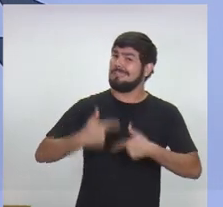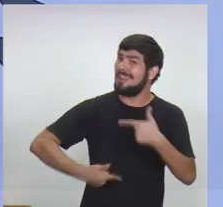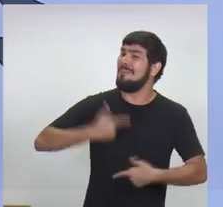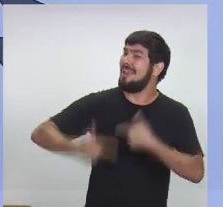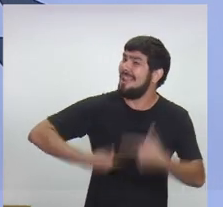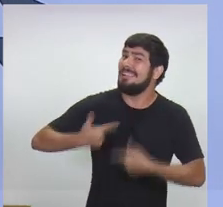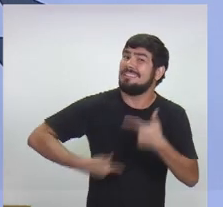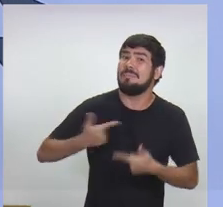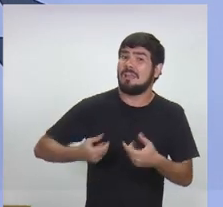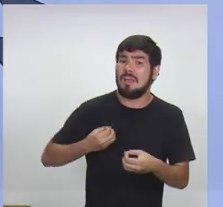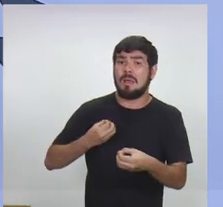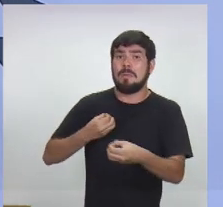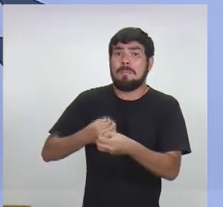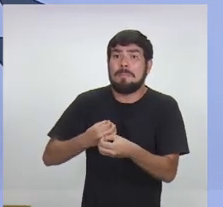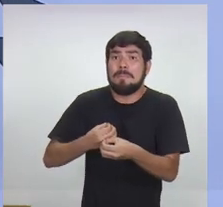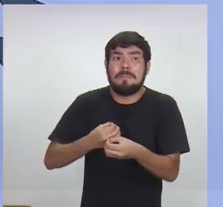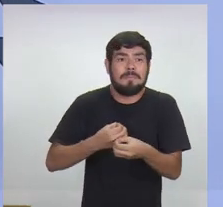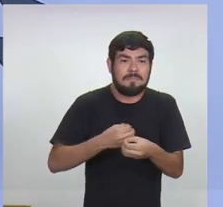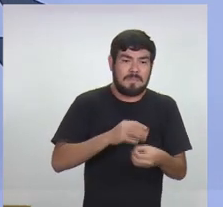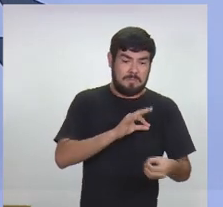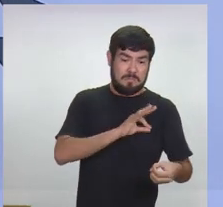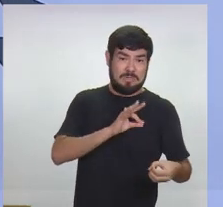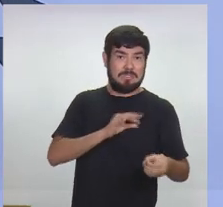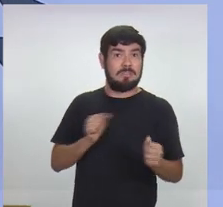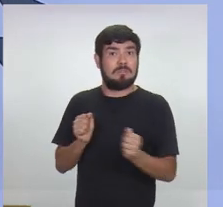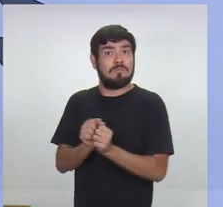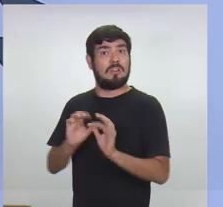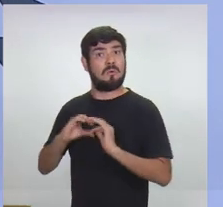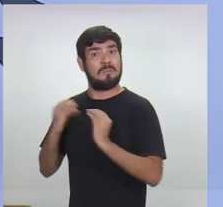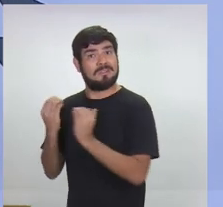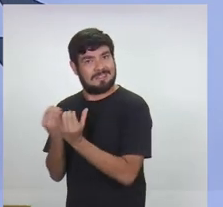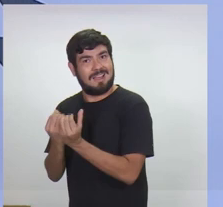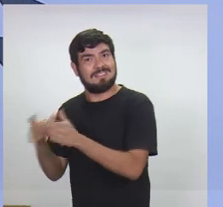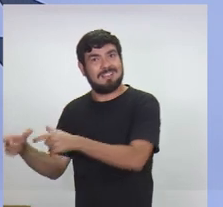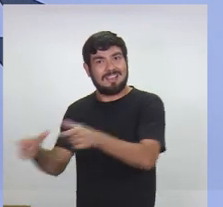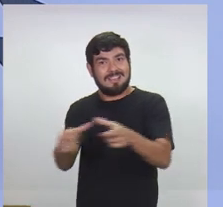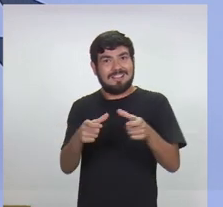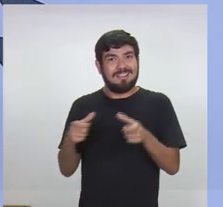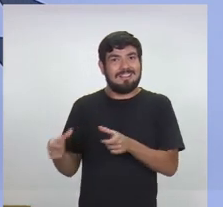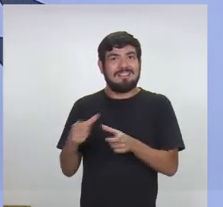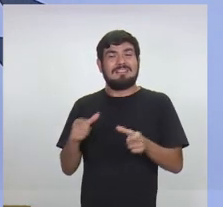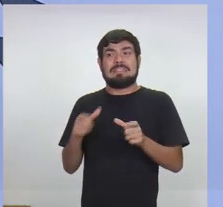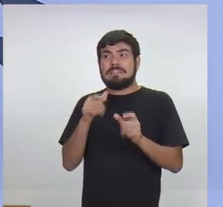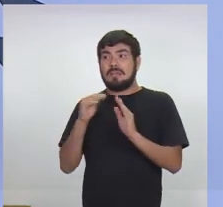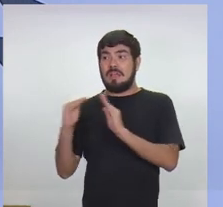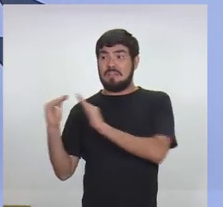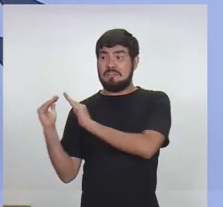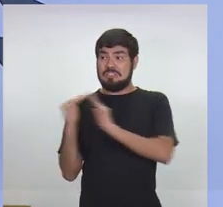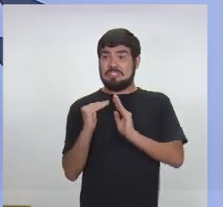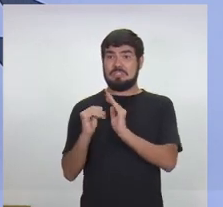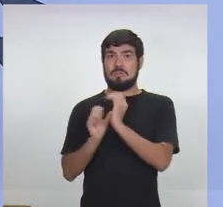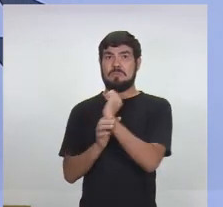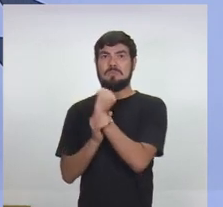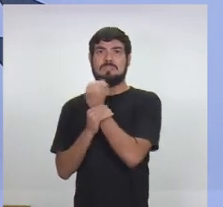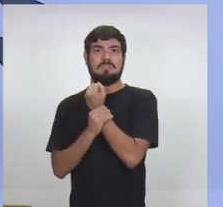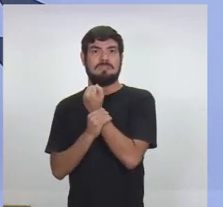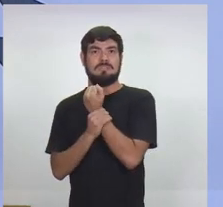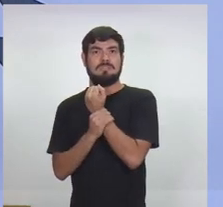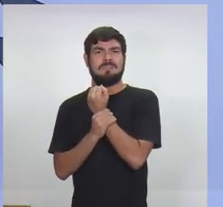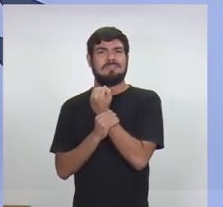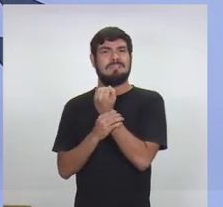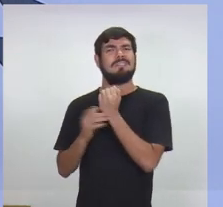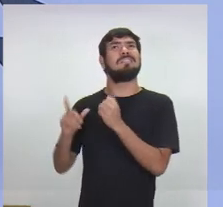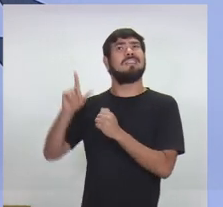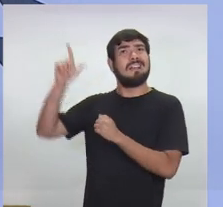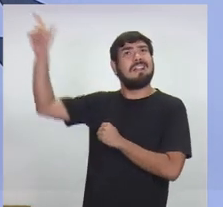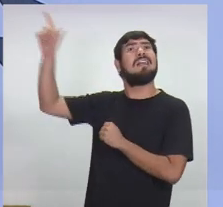aproximação da polícia com a comunidade vamos trabalhar no programa vizinho protegido que é um programa que acontece lá